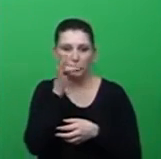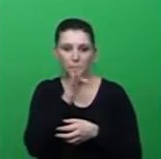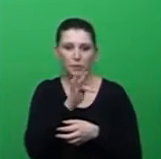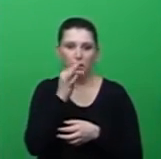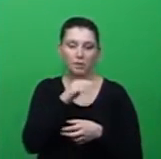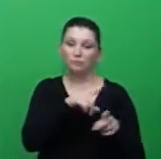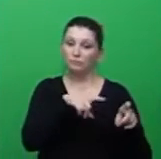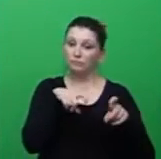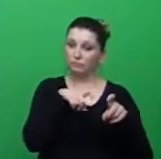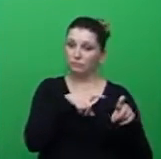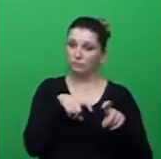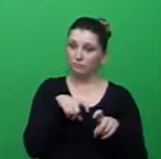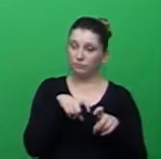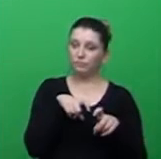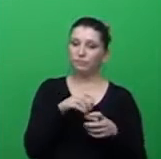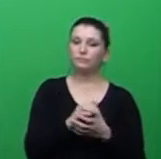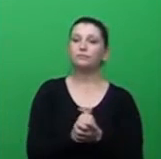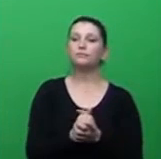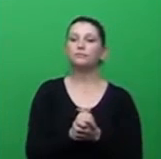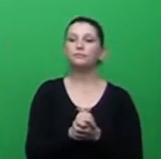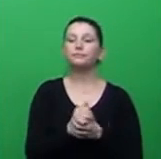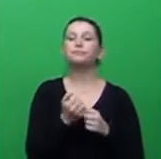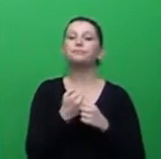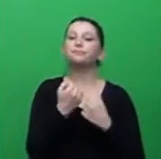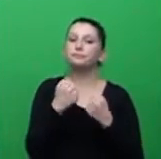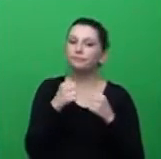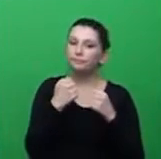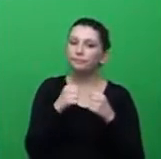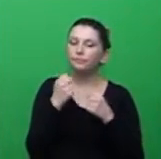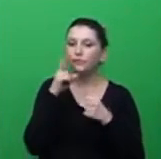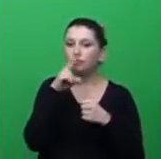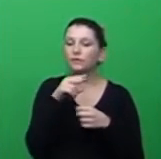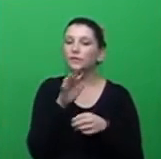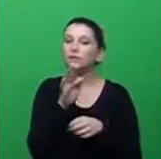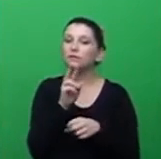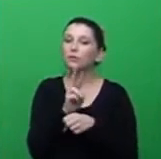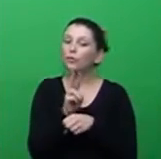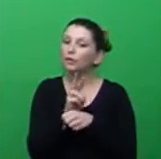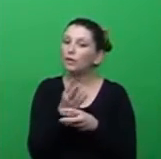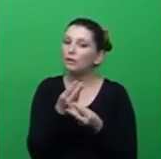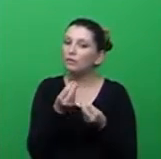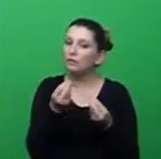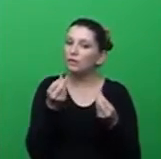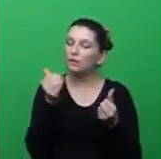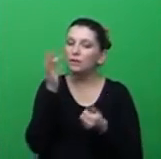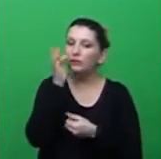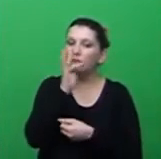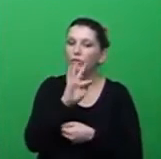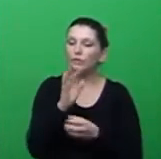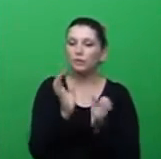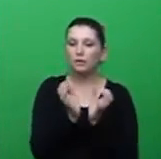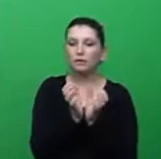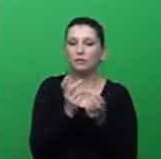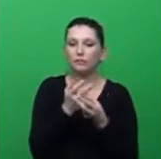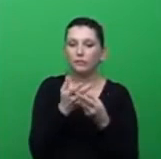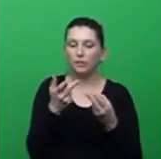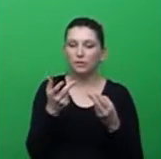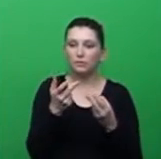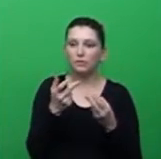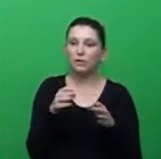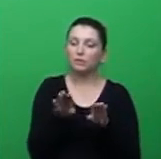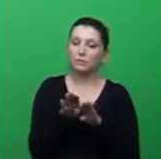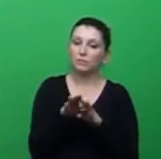diz respeito a frutas e verduras fornecidas ao município, eles estão convidando os vereadores, e aí principalmente a comissão